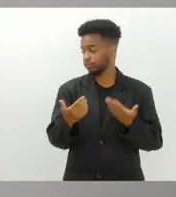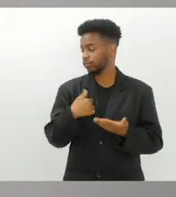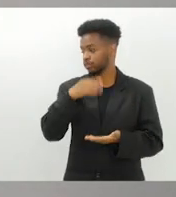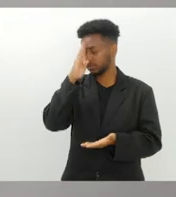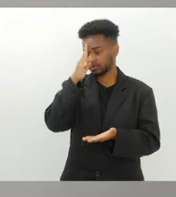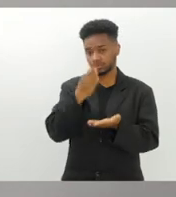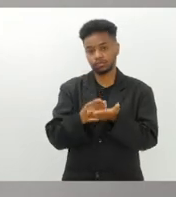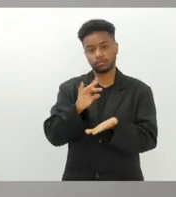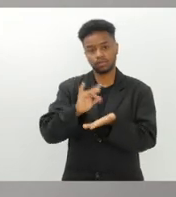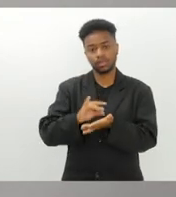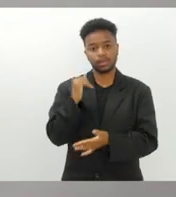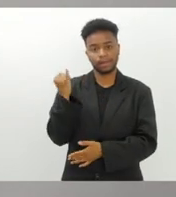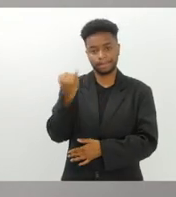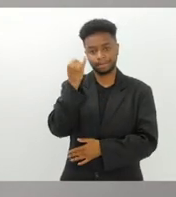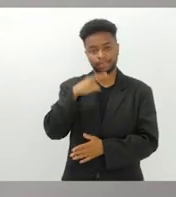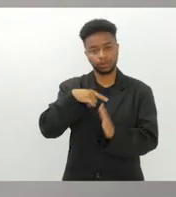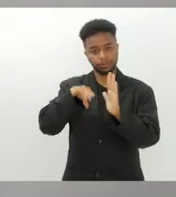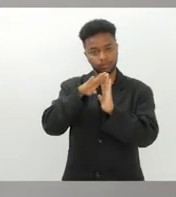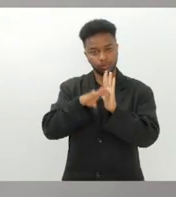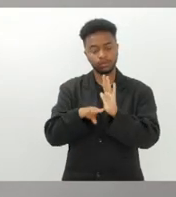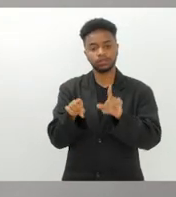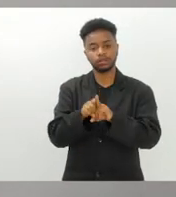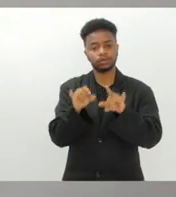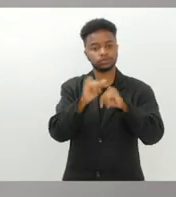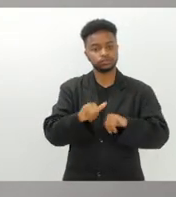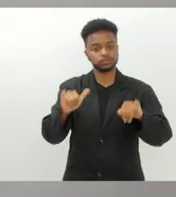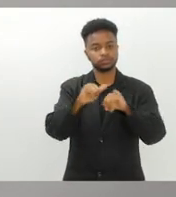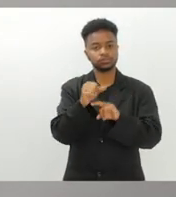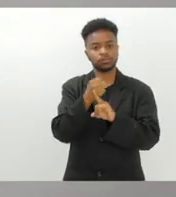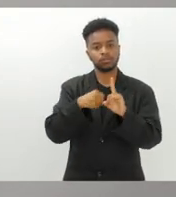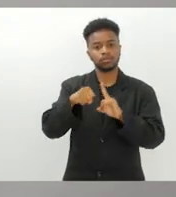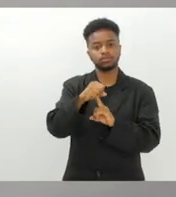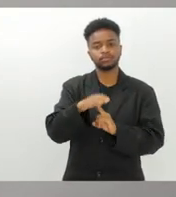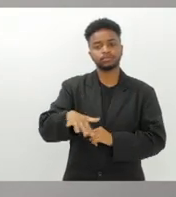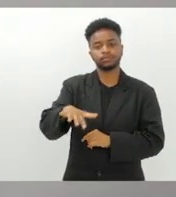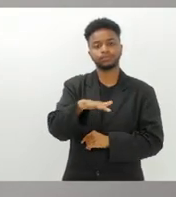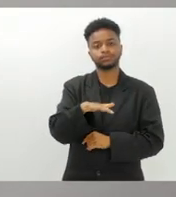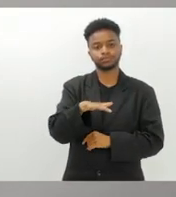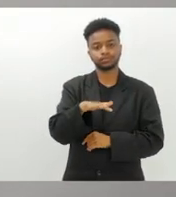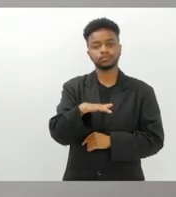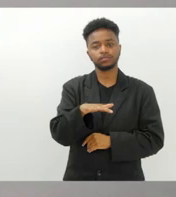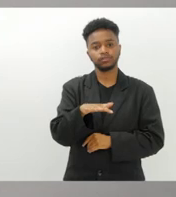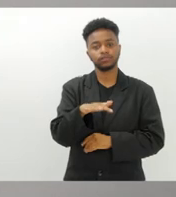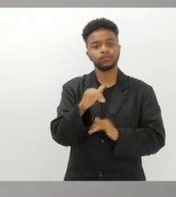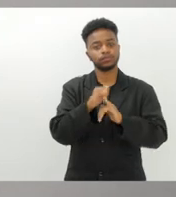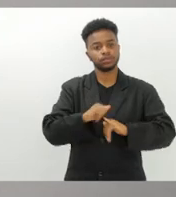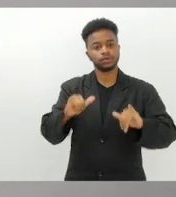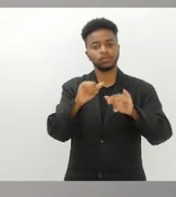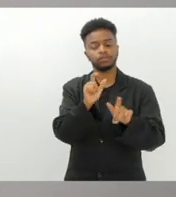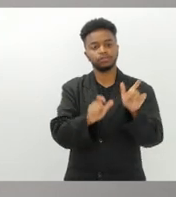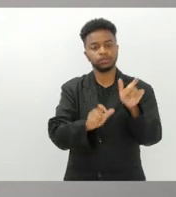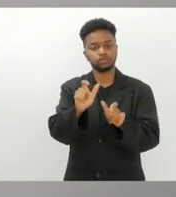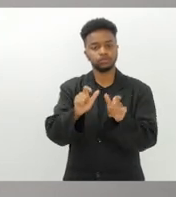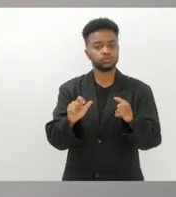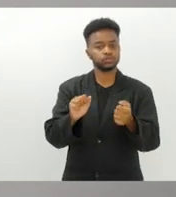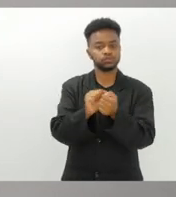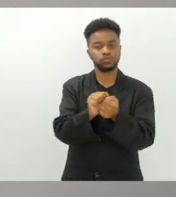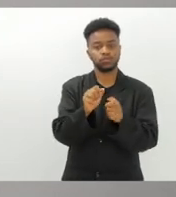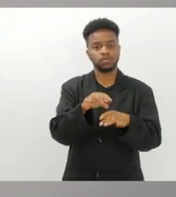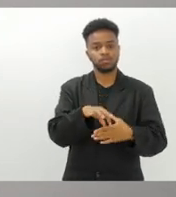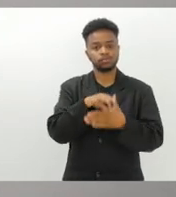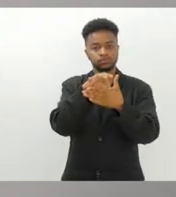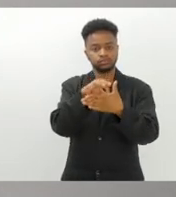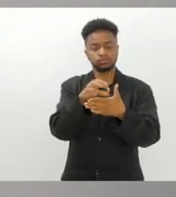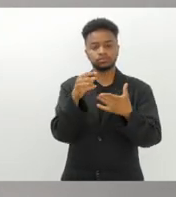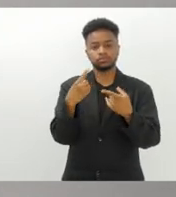ter esses programas é a divulgação desses programas para a sociedade civil como um todo, né? Para as pessoas que estão na frente das lideranças, porque,